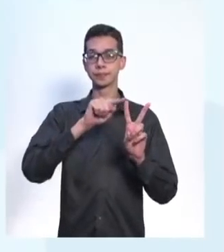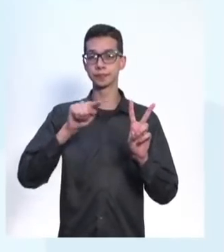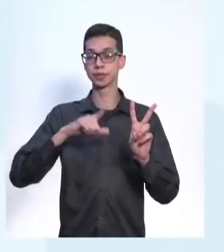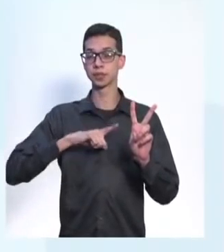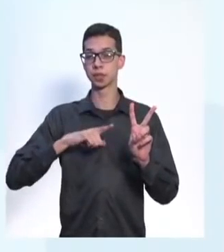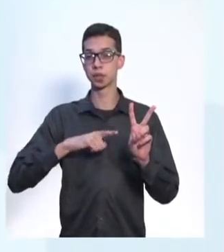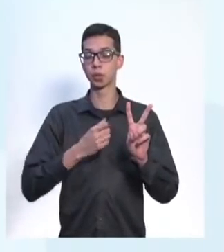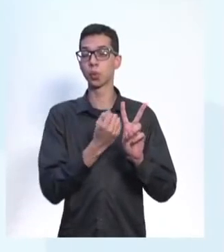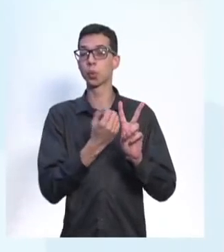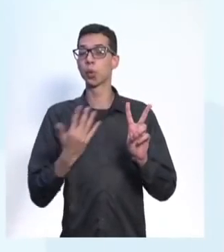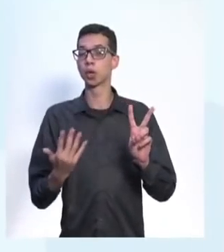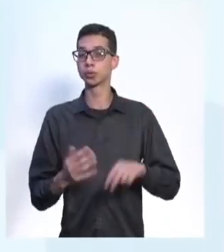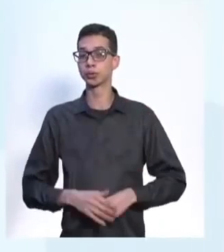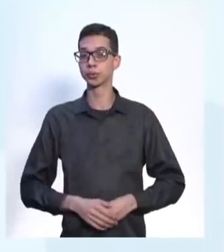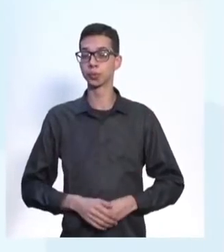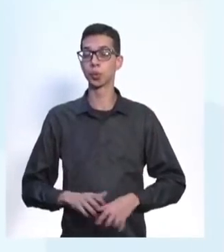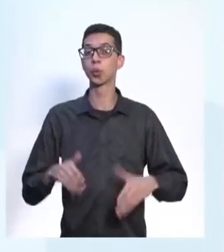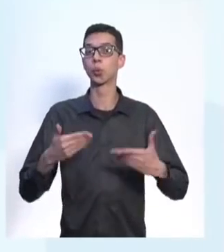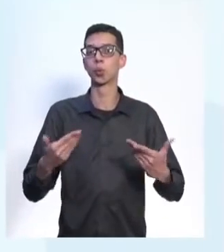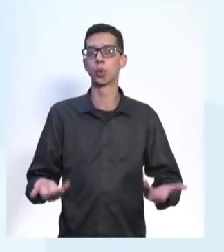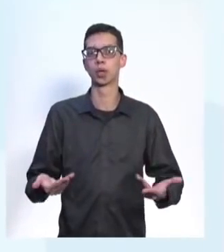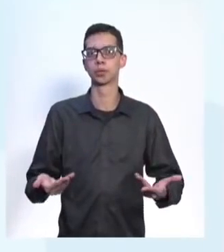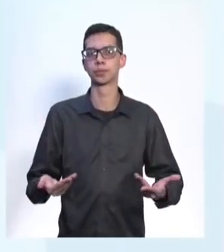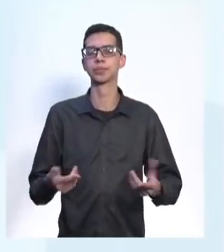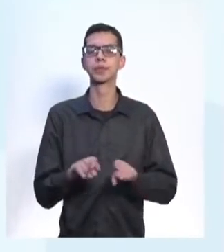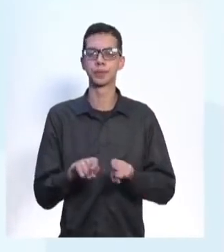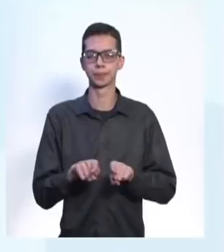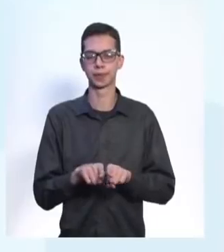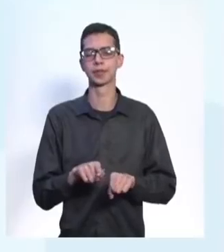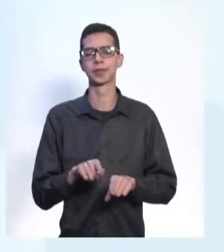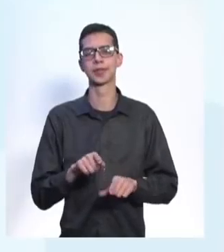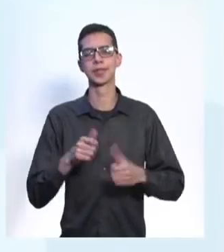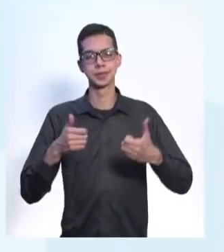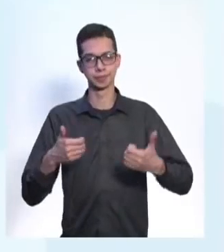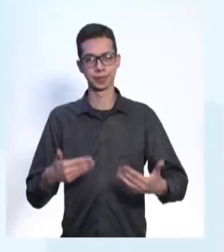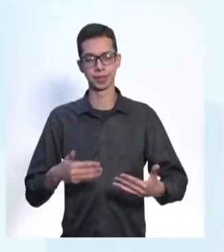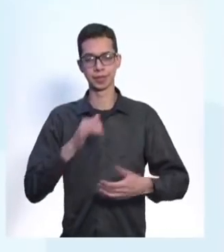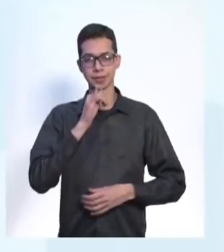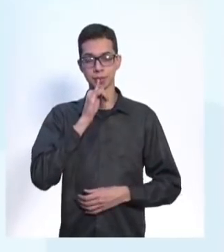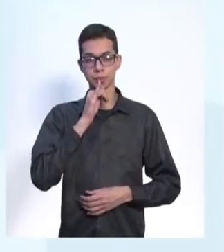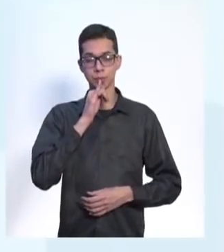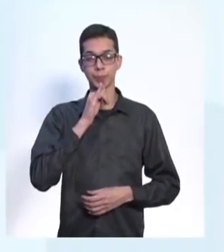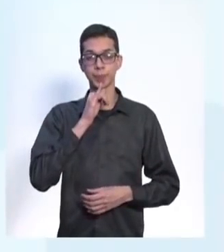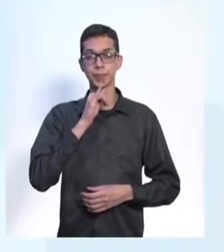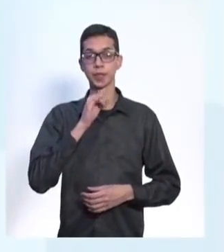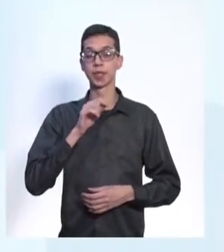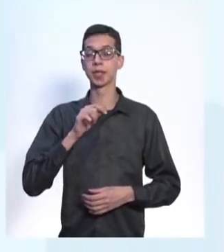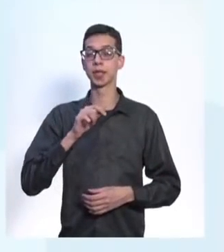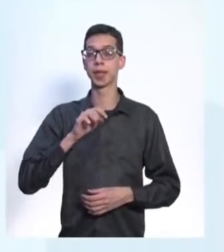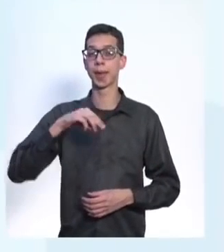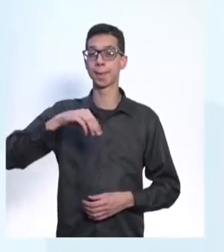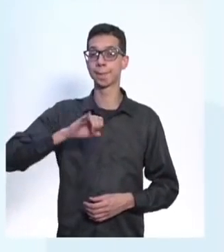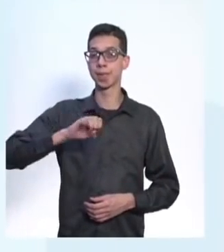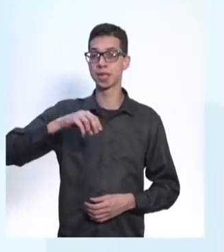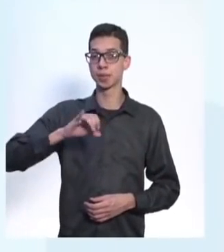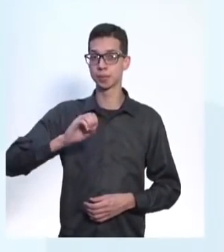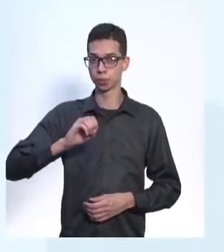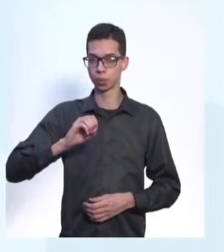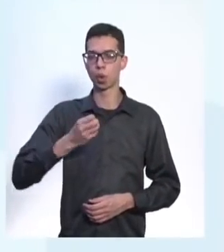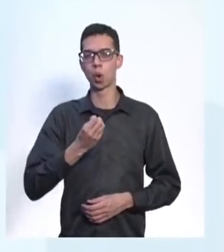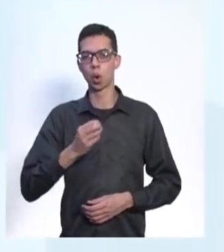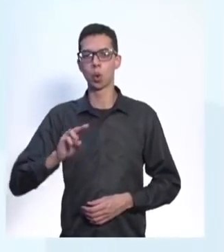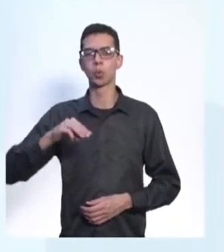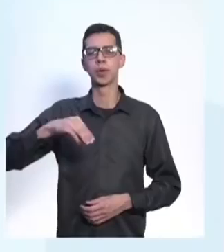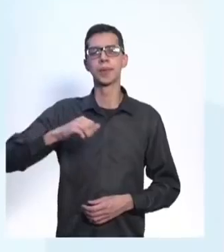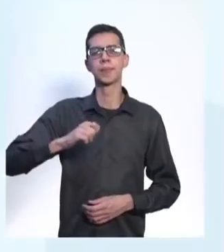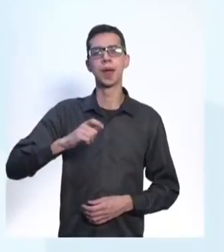Além disso, dizer se ela possui ponto de máximo ou de mínimo. E, além disso, quais as coordenadas do vértice.